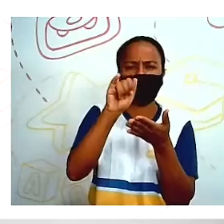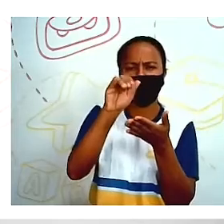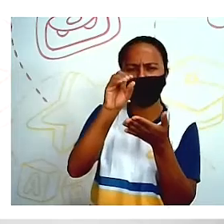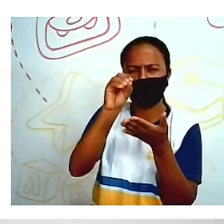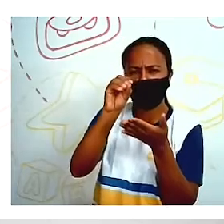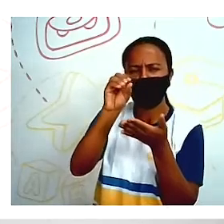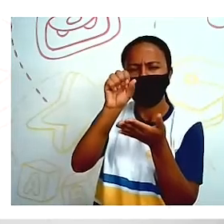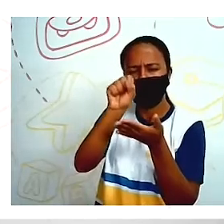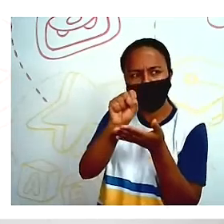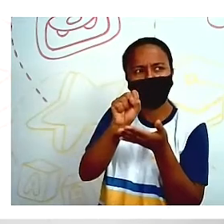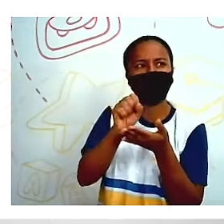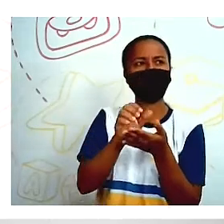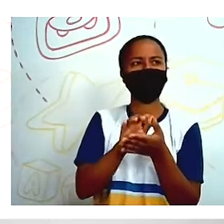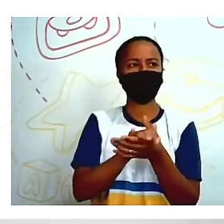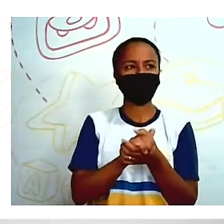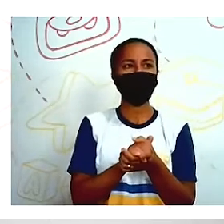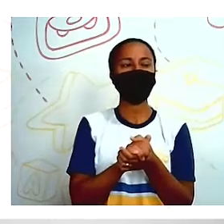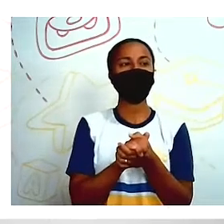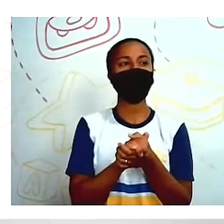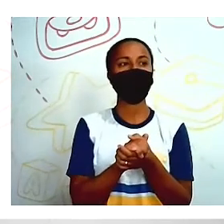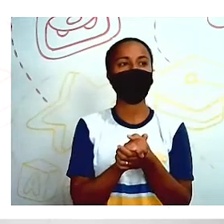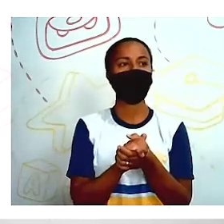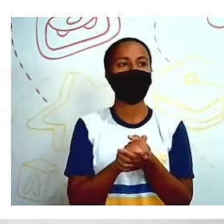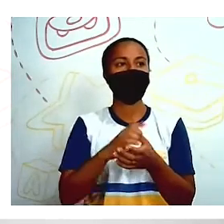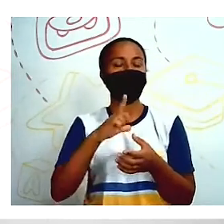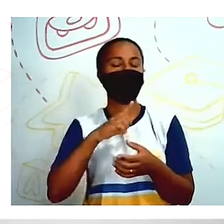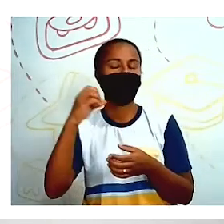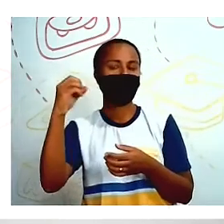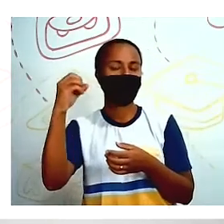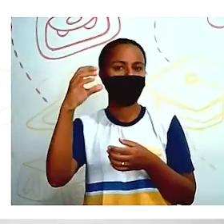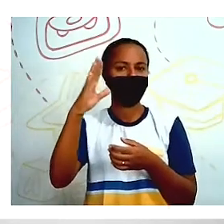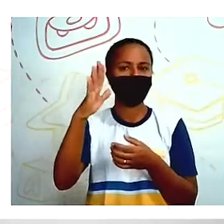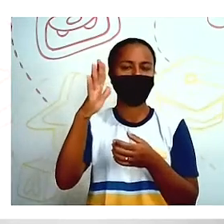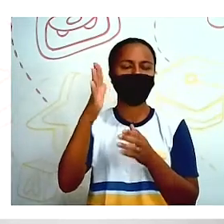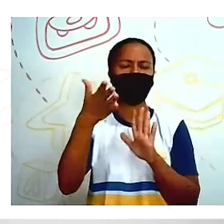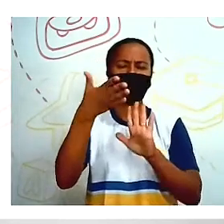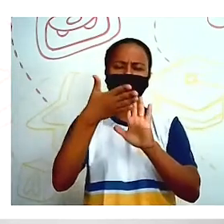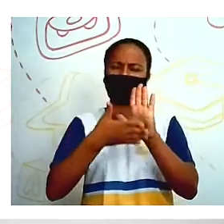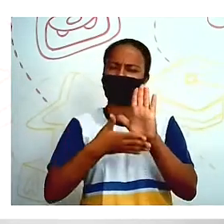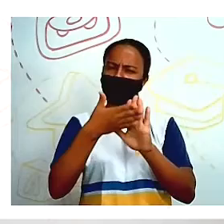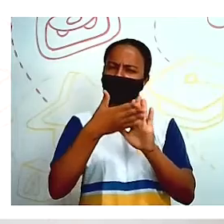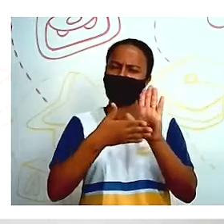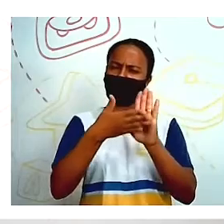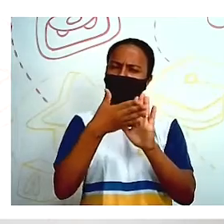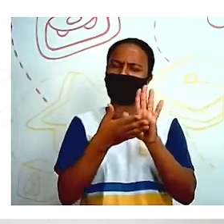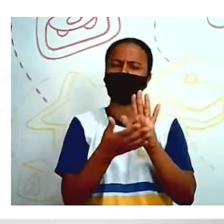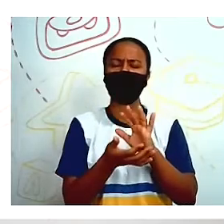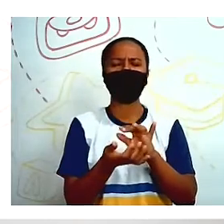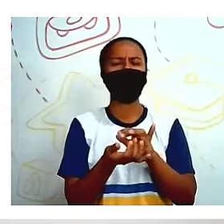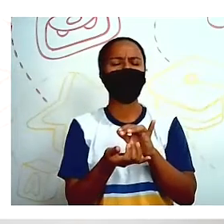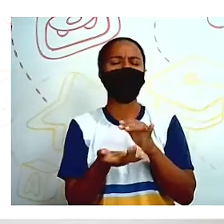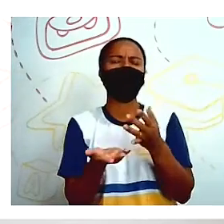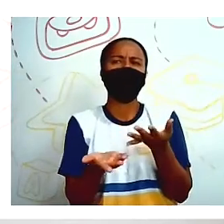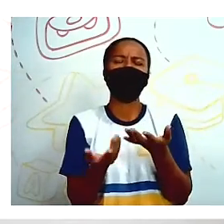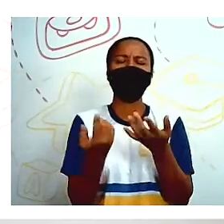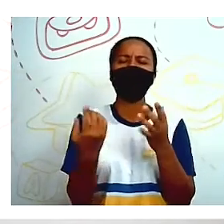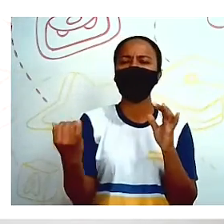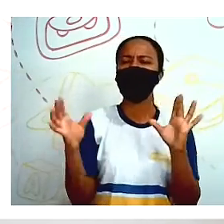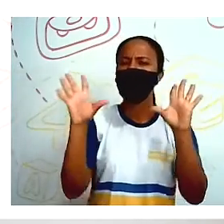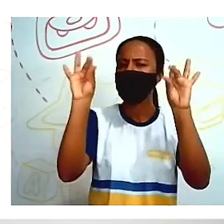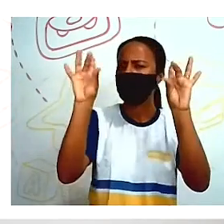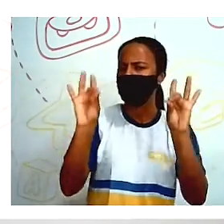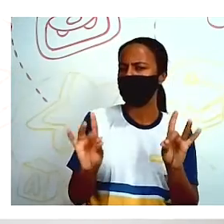ele percebeu que existia uma luminosidade em uma tela de laboratório. E essa tela ela era especial porque possuía um